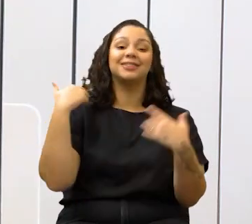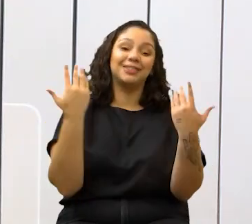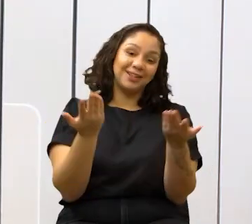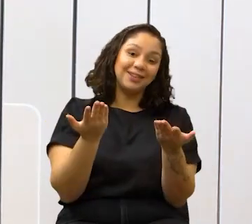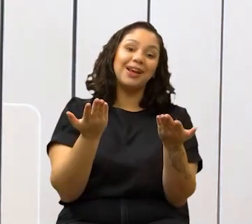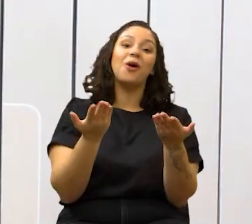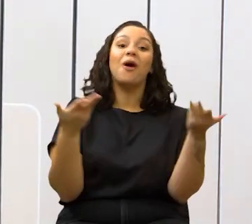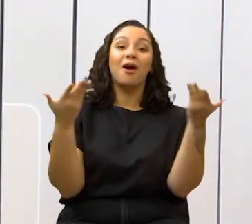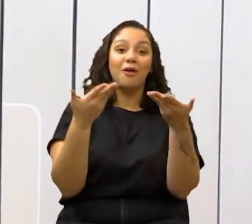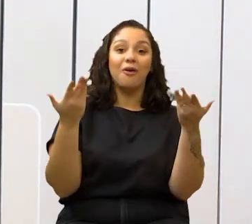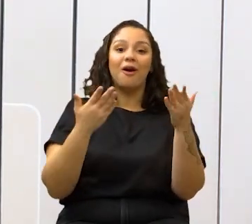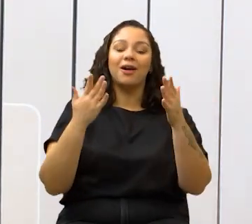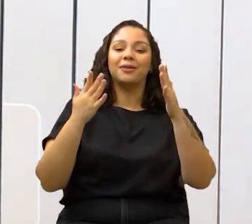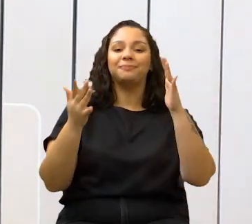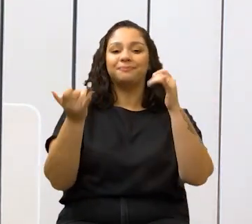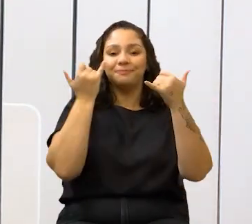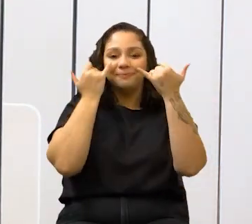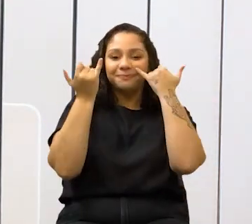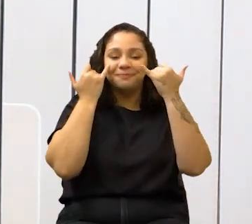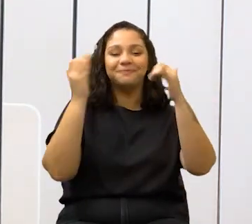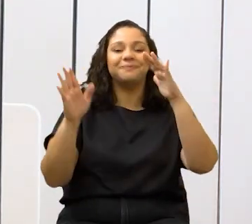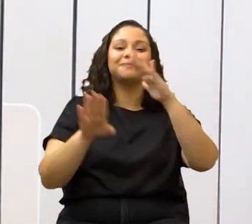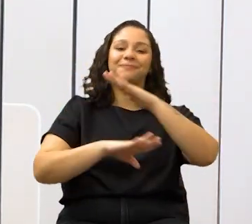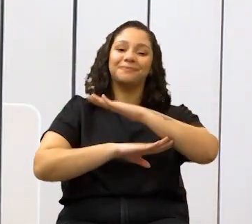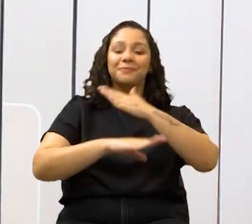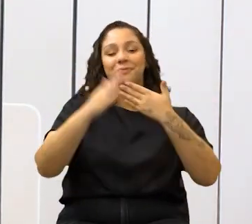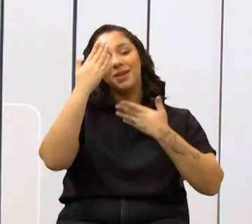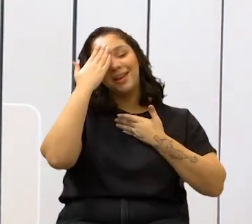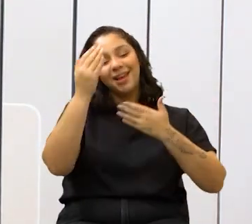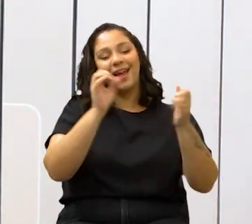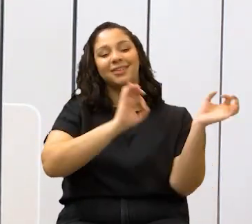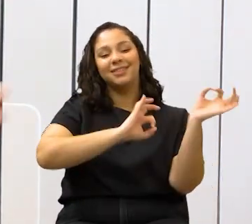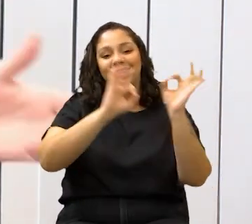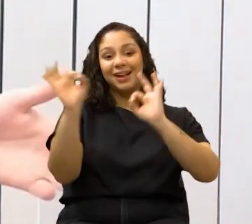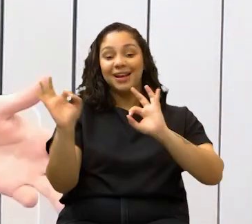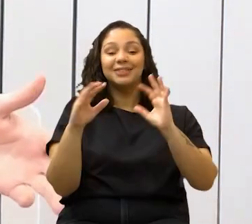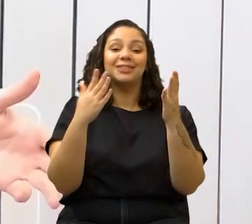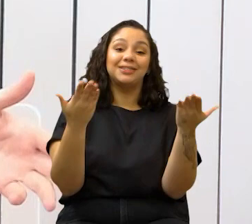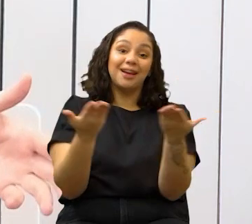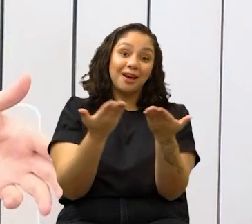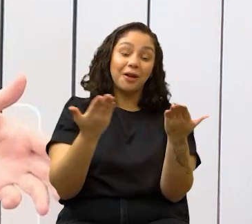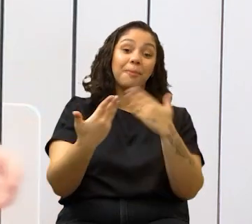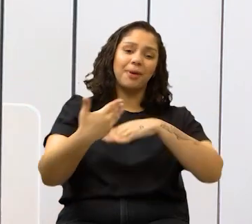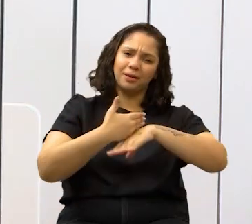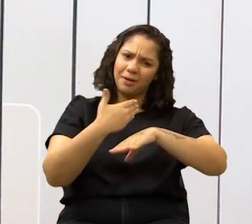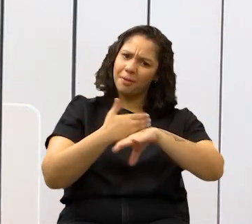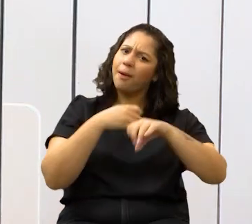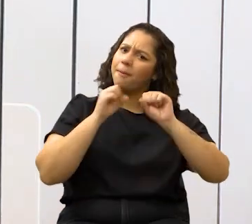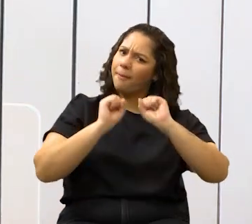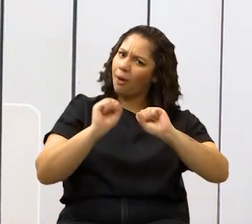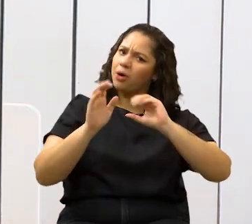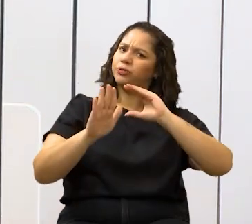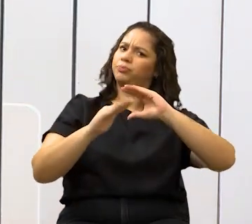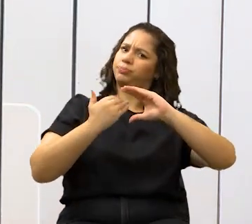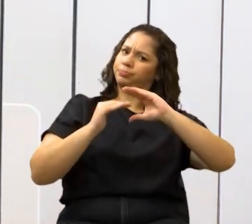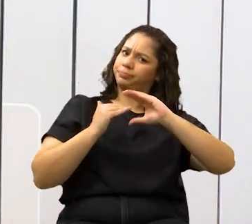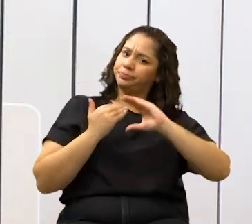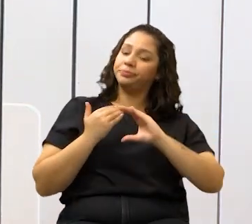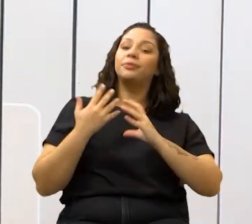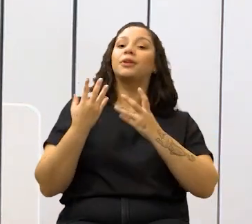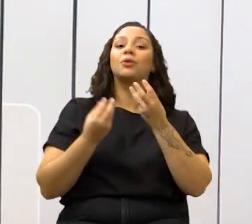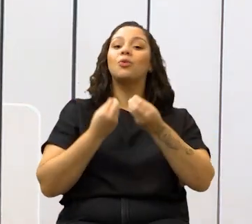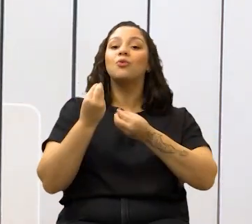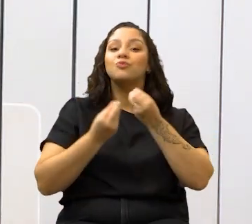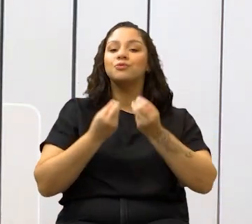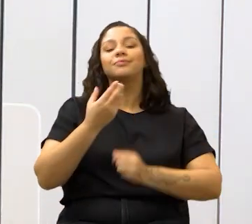Câmara Notícia. Muito obrigado pela sua companhia, pela sua audiência. E você pode participar e enviar a sua